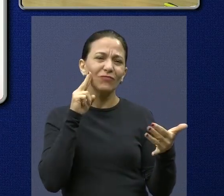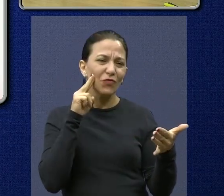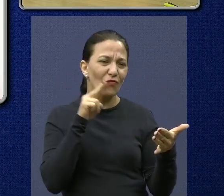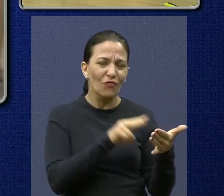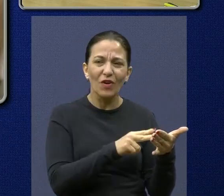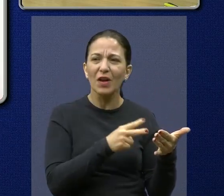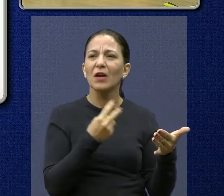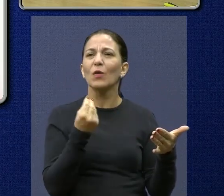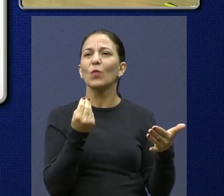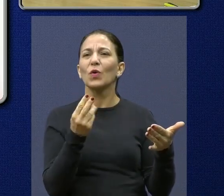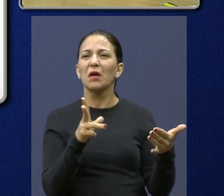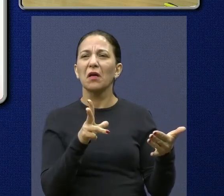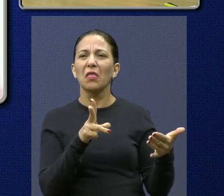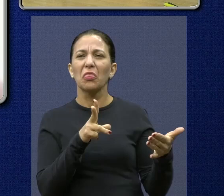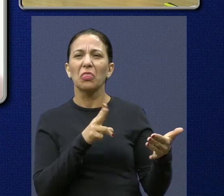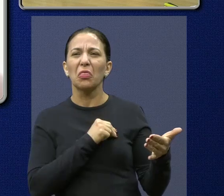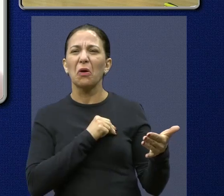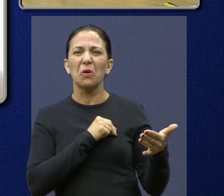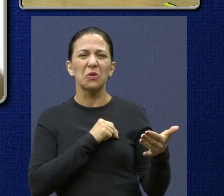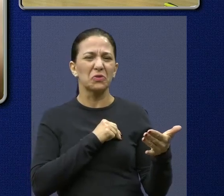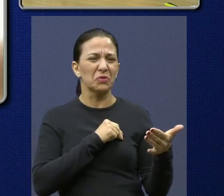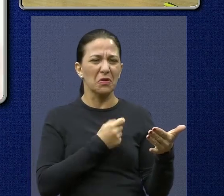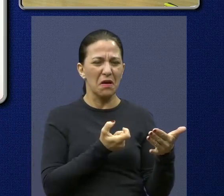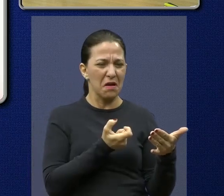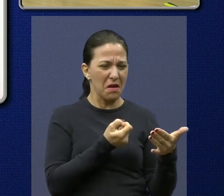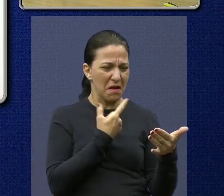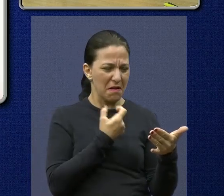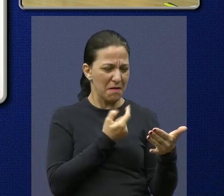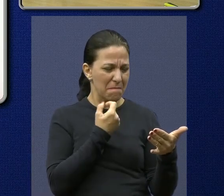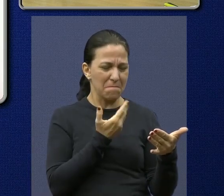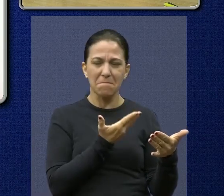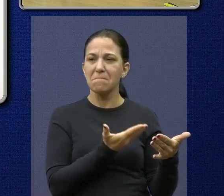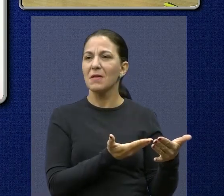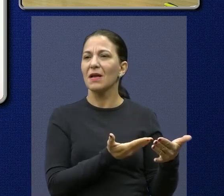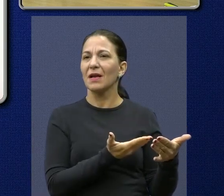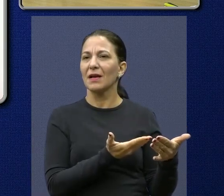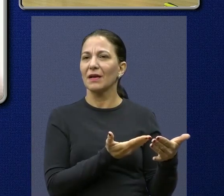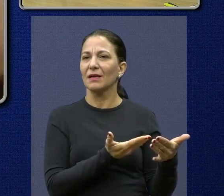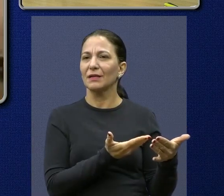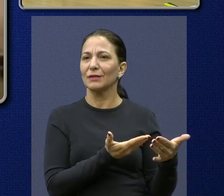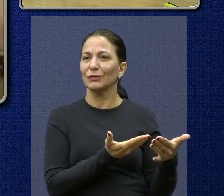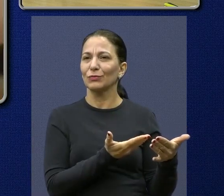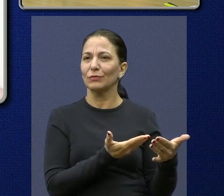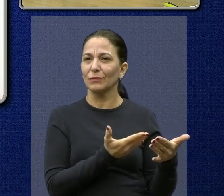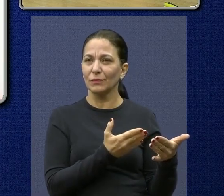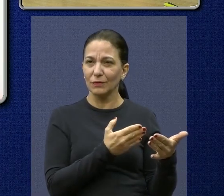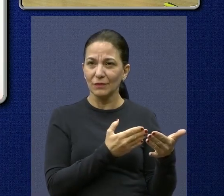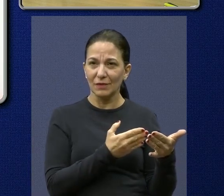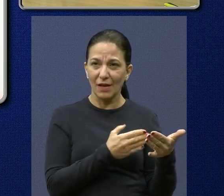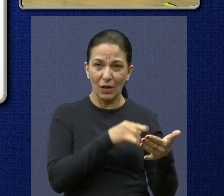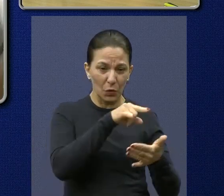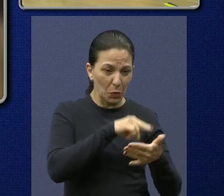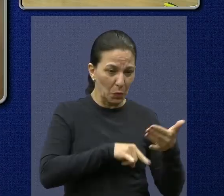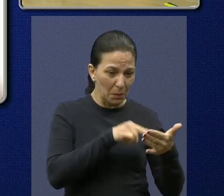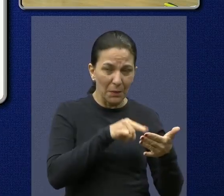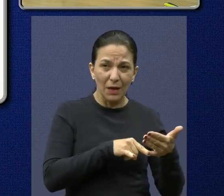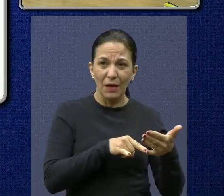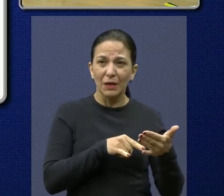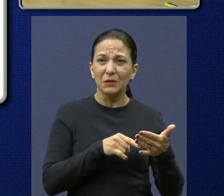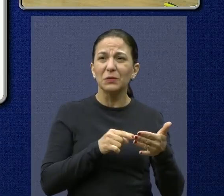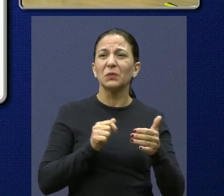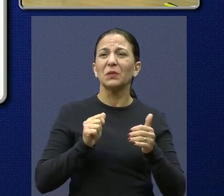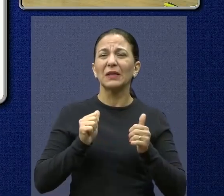não subdosagens ou medicação que não, sabe, tentar tirar ali da depressão,